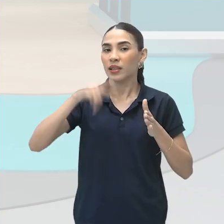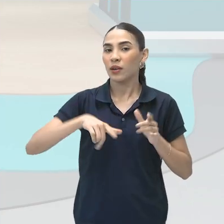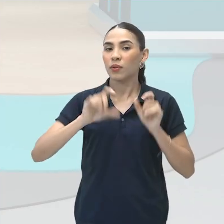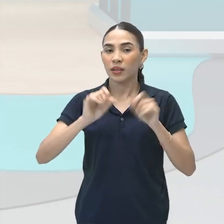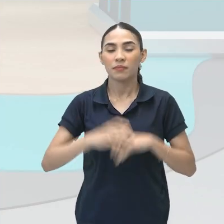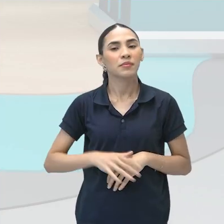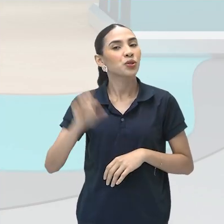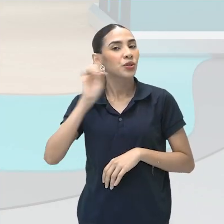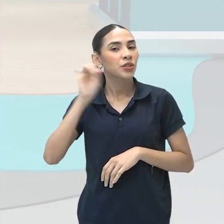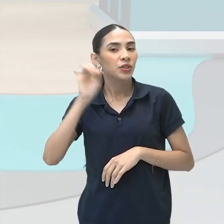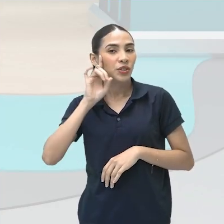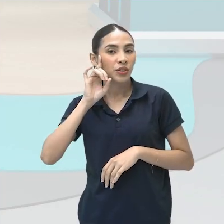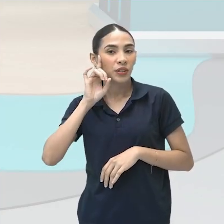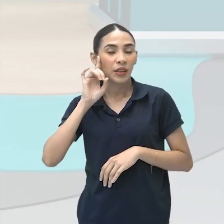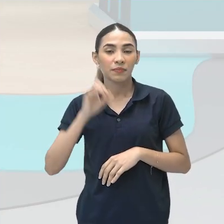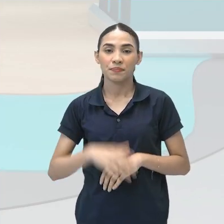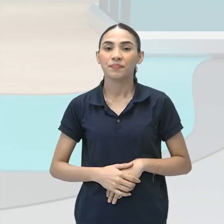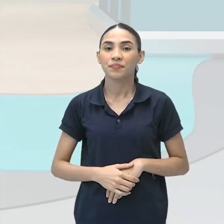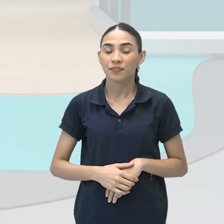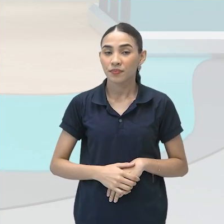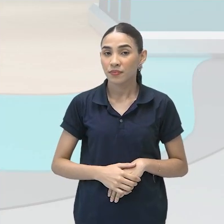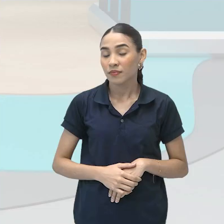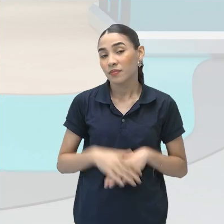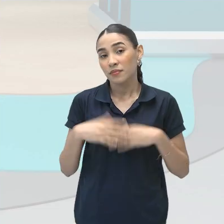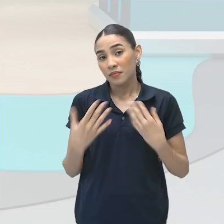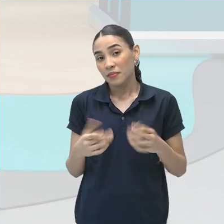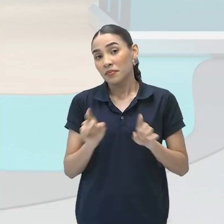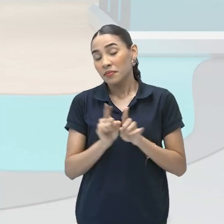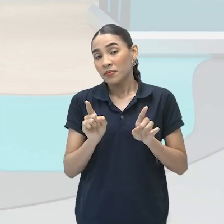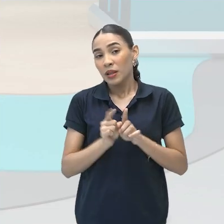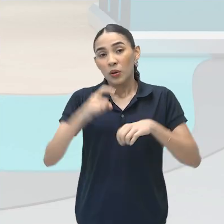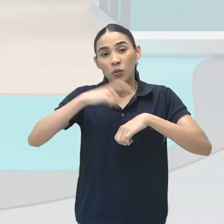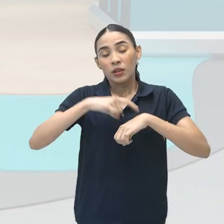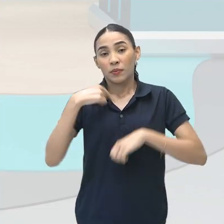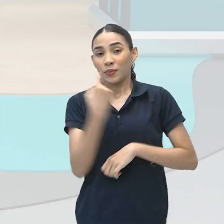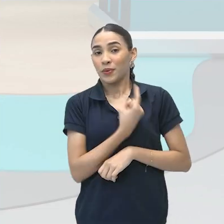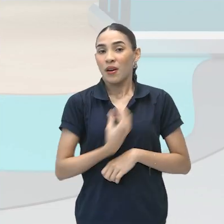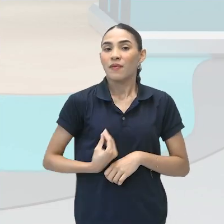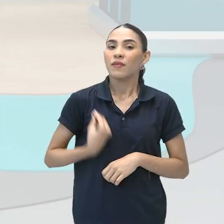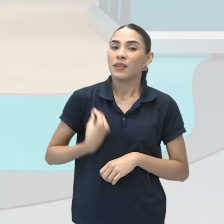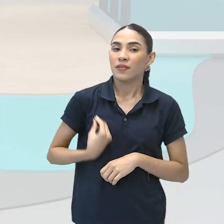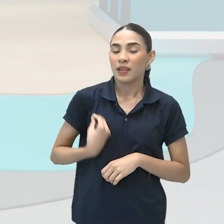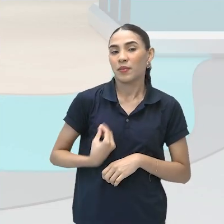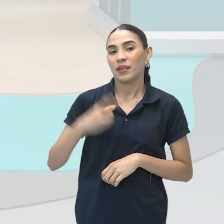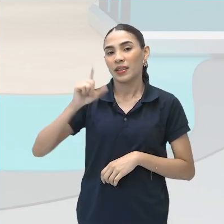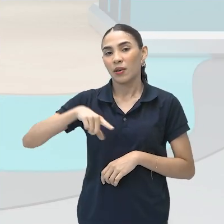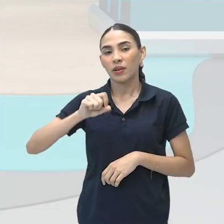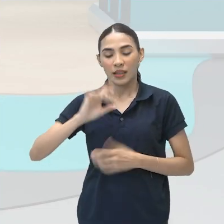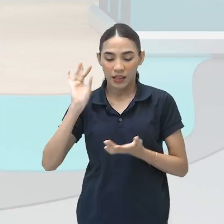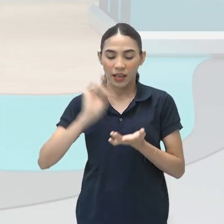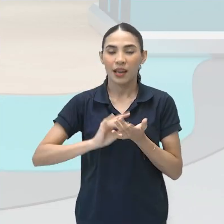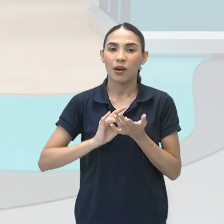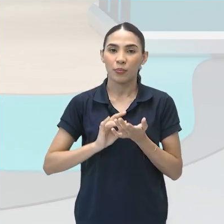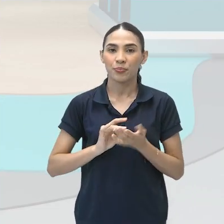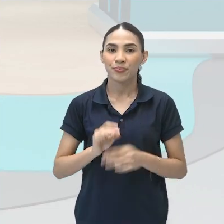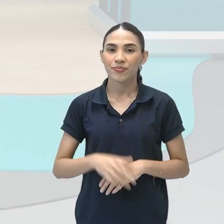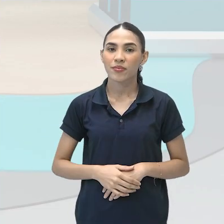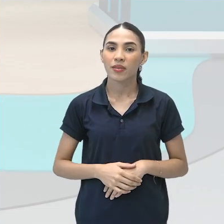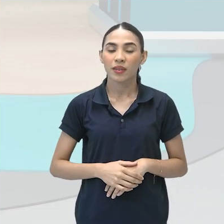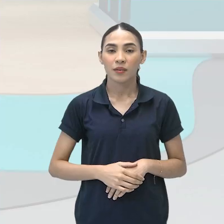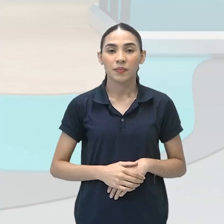do nosso dia a dia, do nosso cotidiano. De certa forma, o tempo em que vivemos, um tempo que é real, vamos dizer